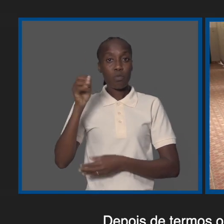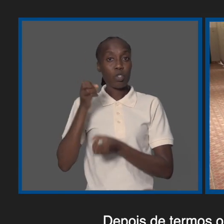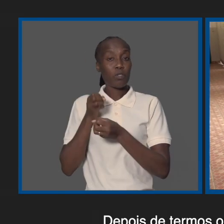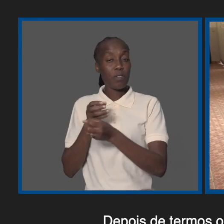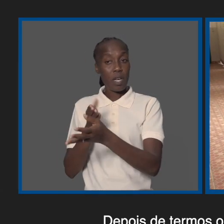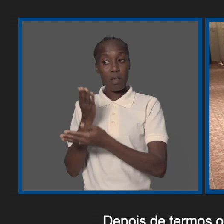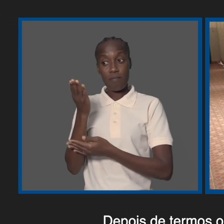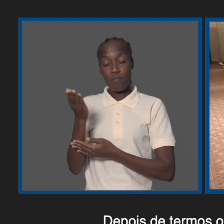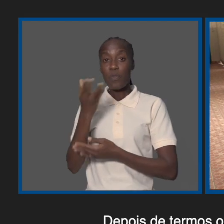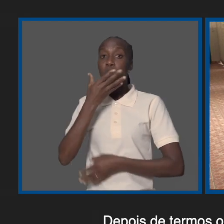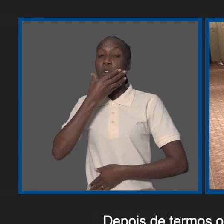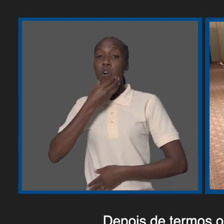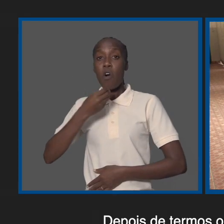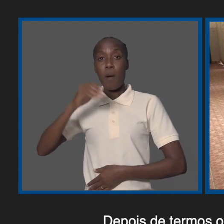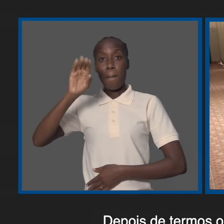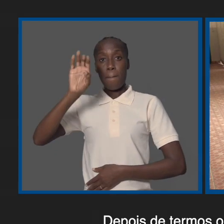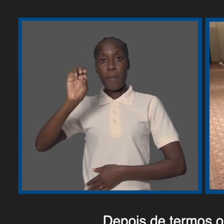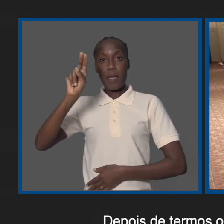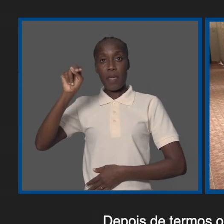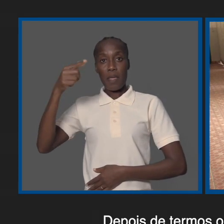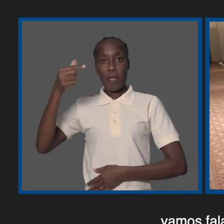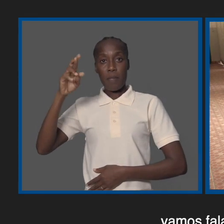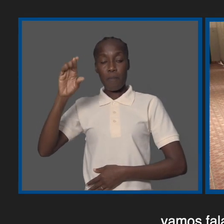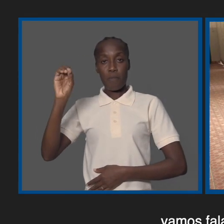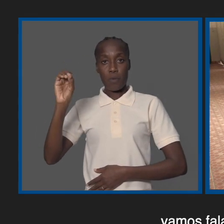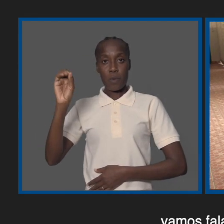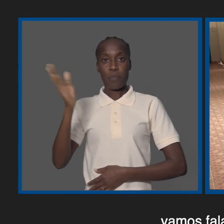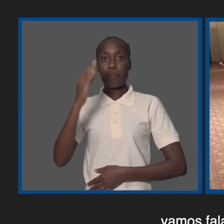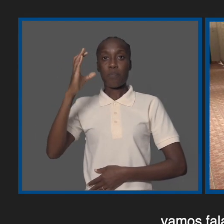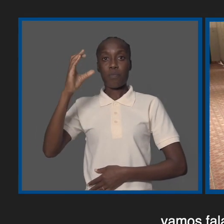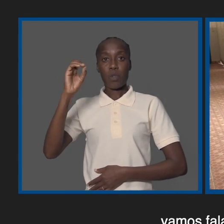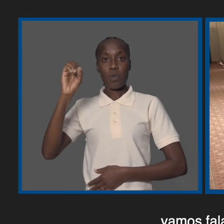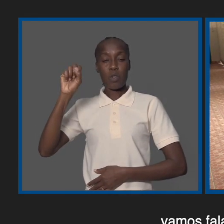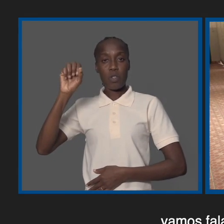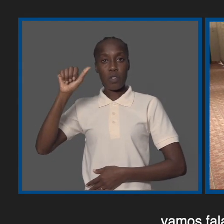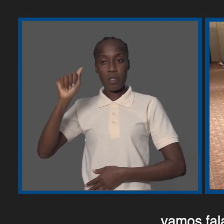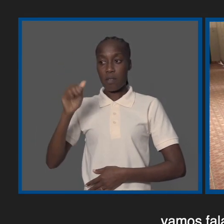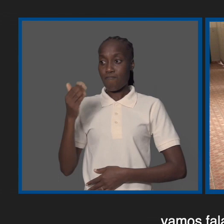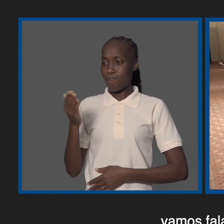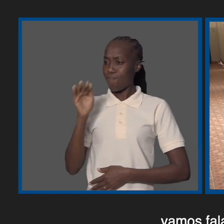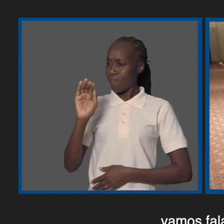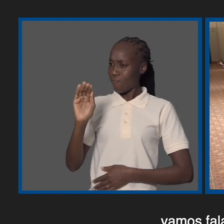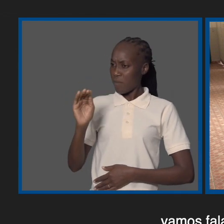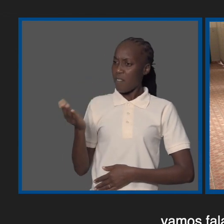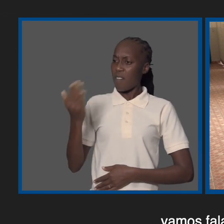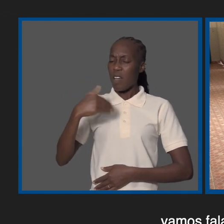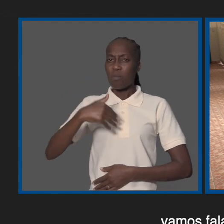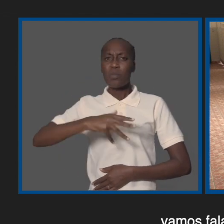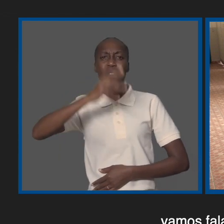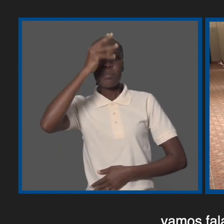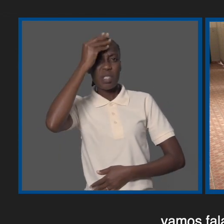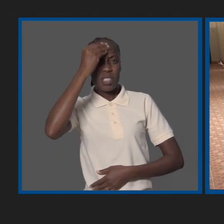este departamento do Hospital Central de Maputo, isto é, no Centro Ortopédico, vamos falar com